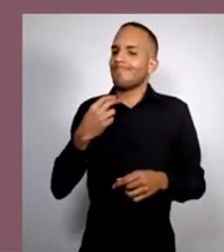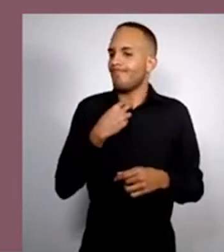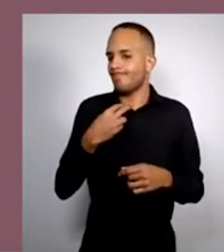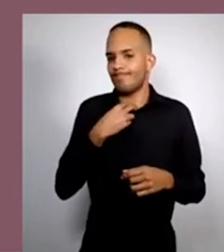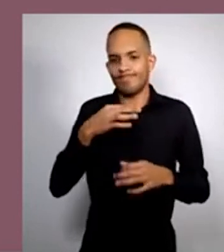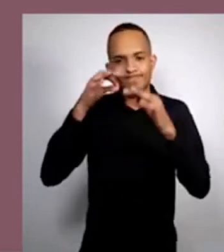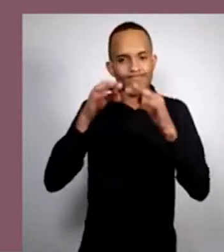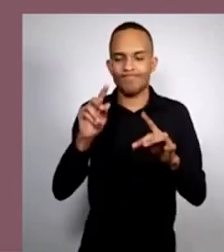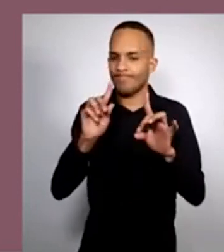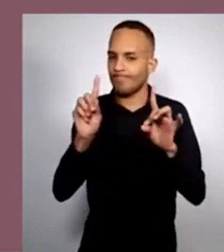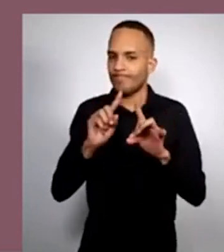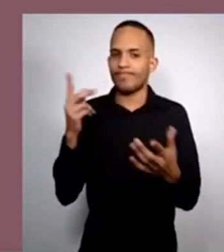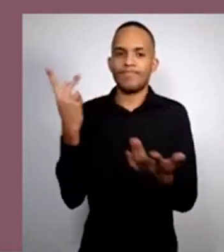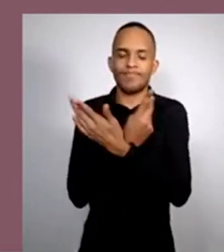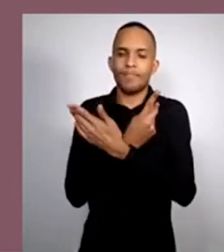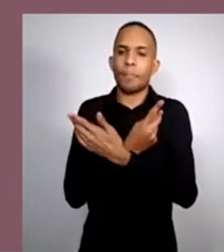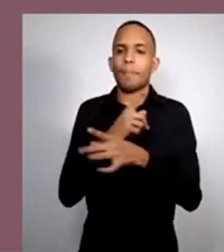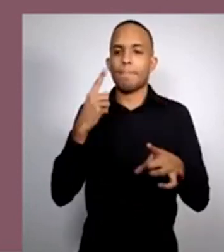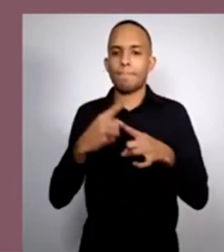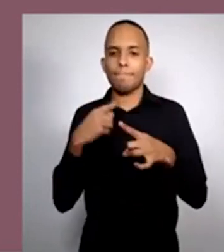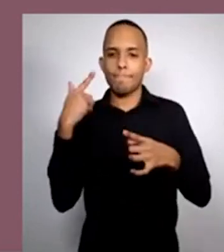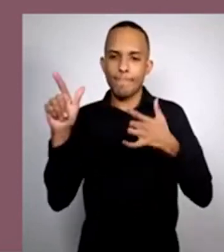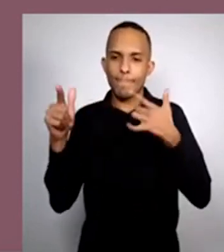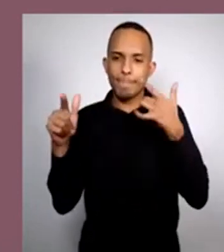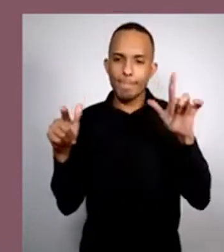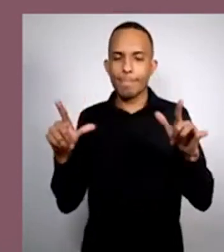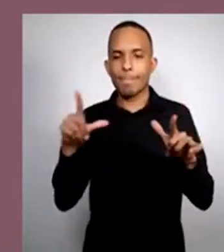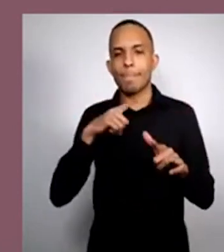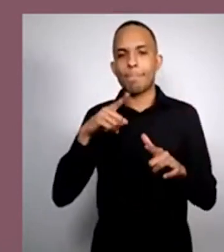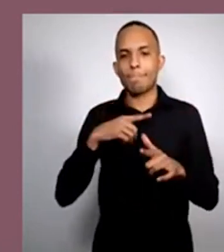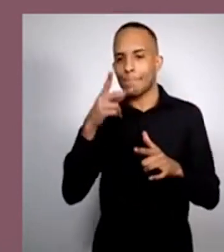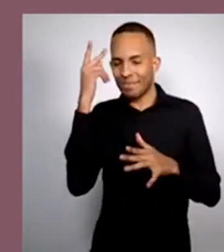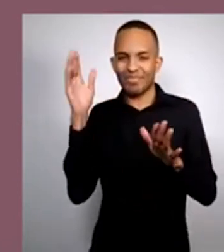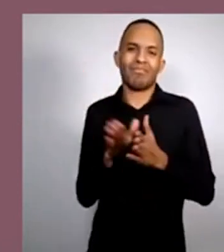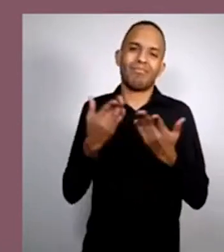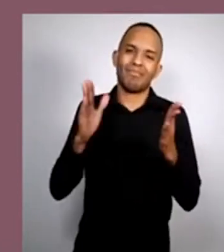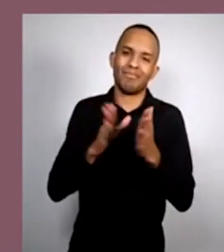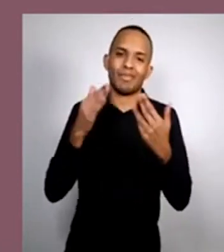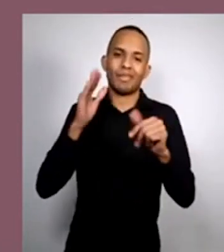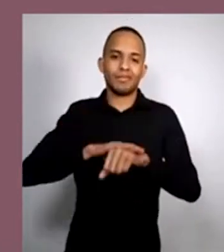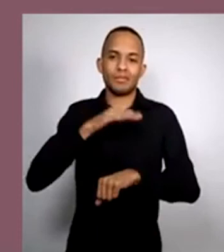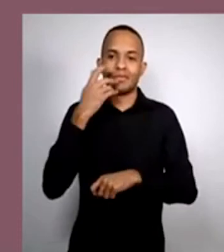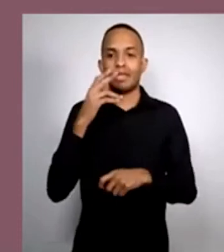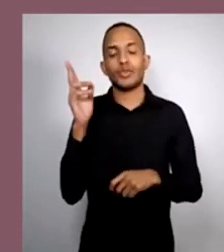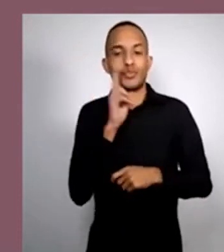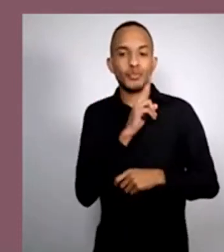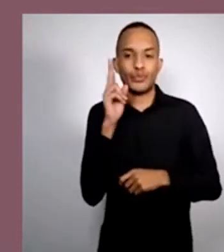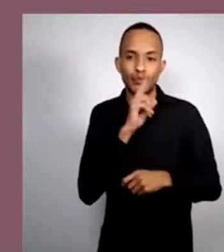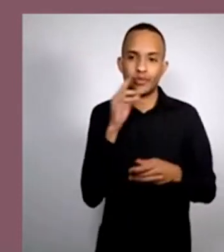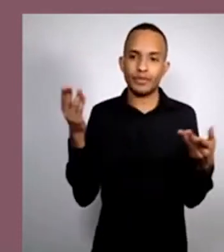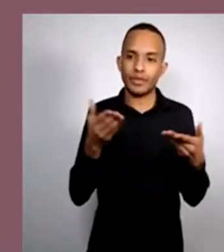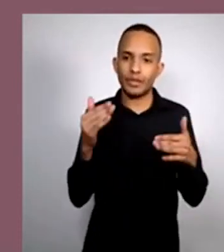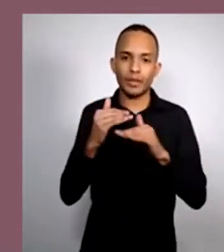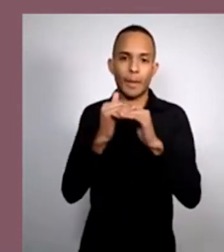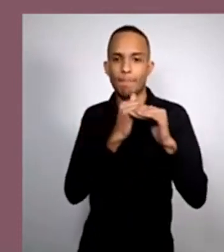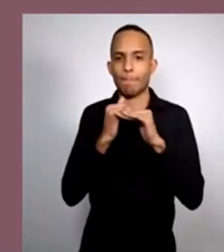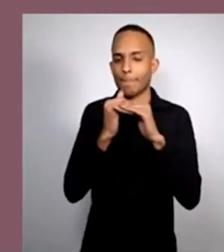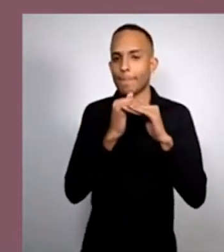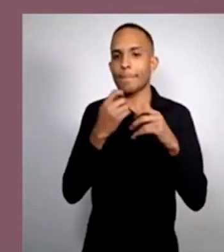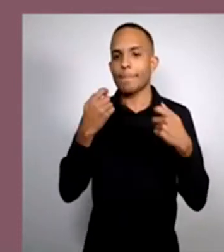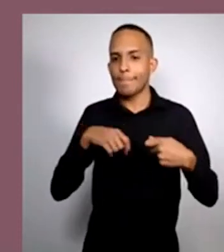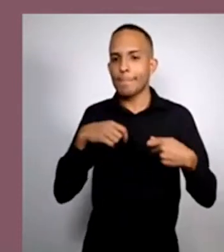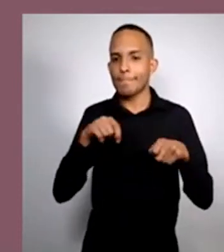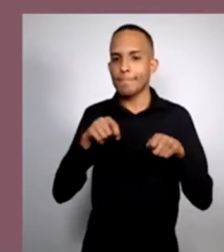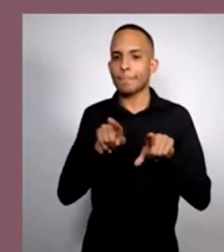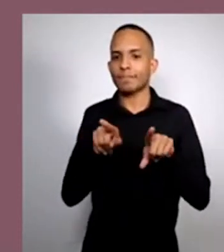tá errado. A outra ponta, existem muitos miseráveis nesse país. Então é urgente que a gente associe